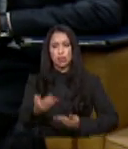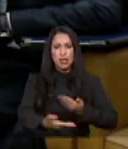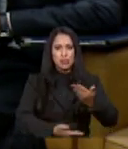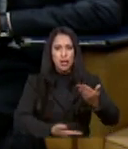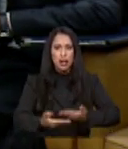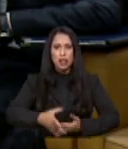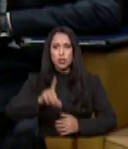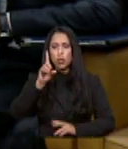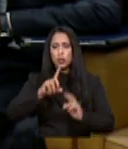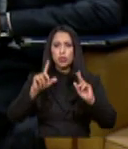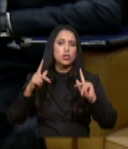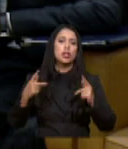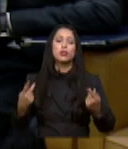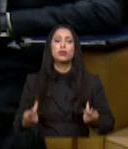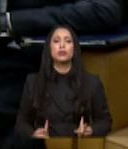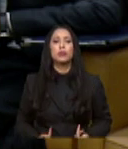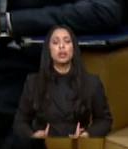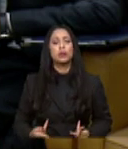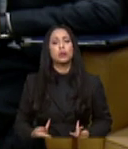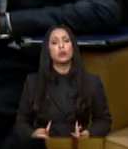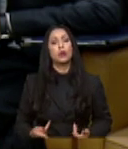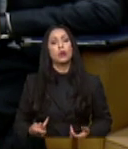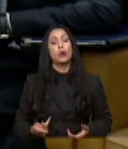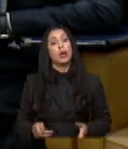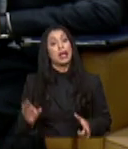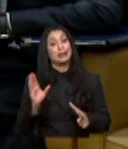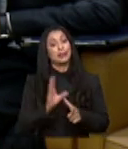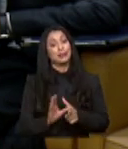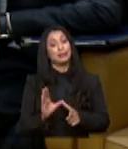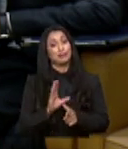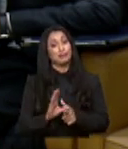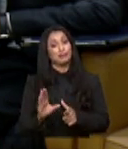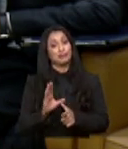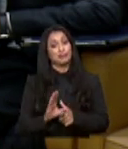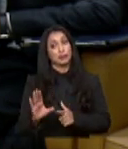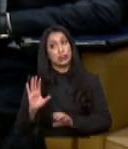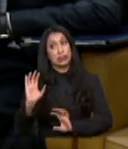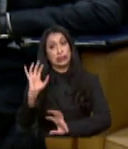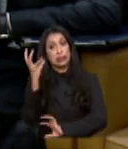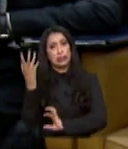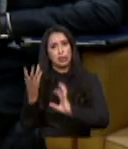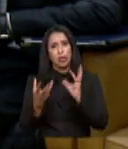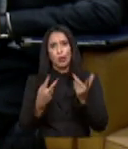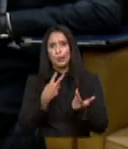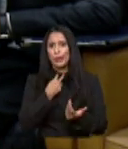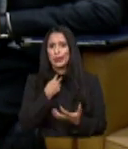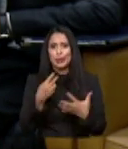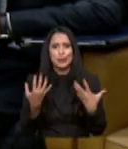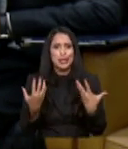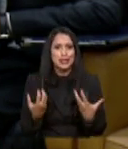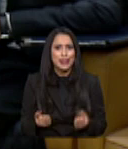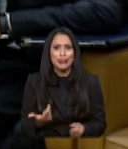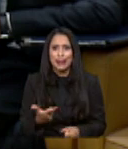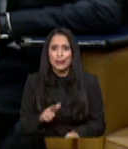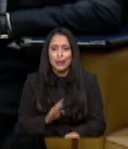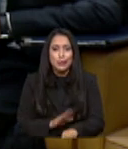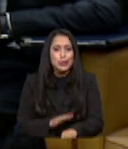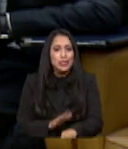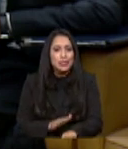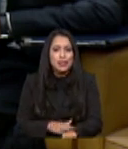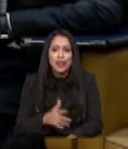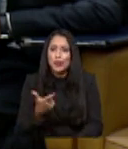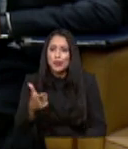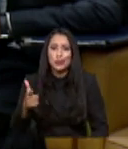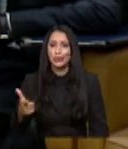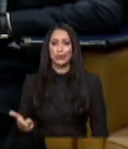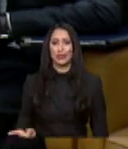humanos com a crise climática. Nós não podemos aceitar, nós não temos tempo, senhores